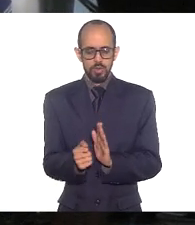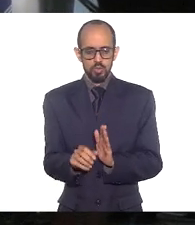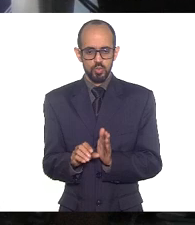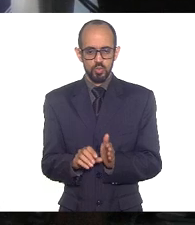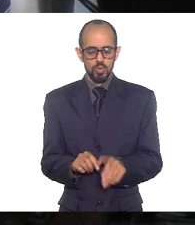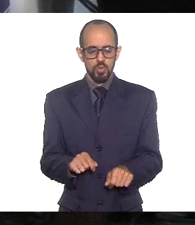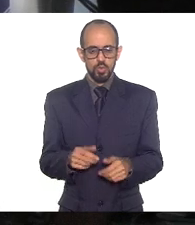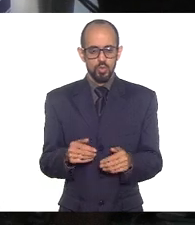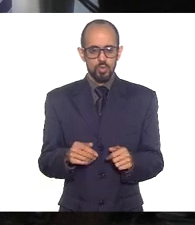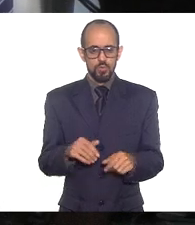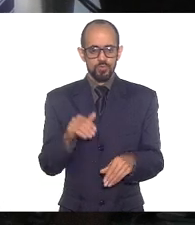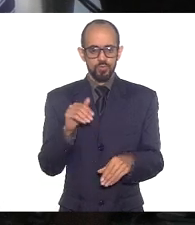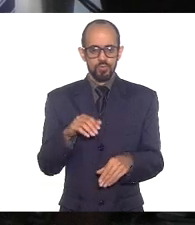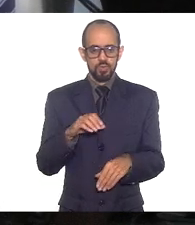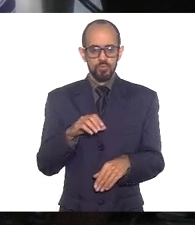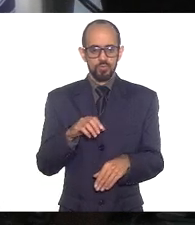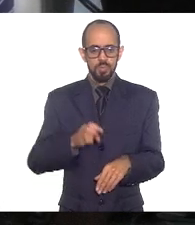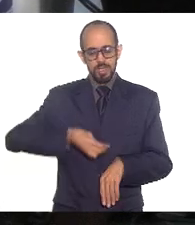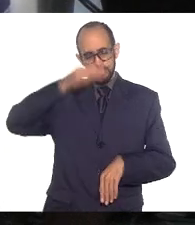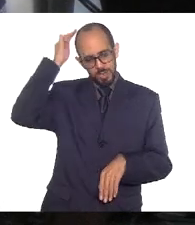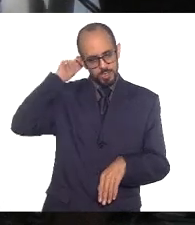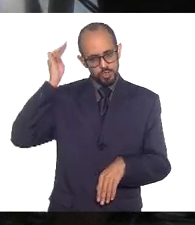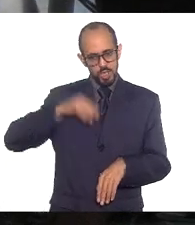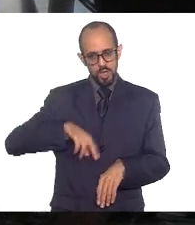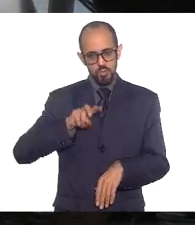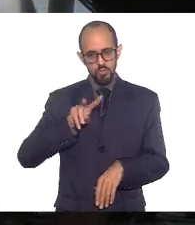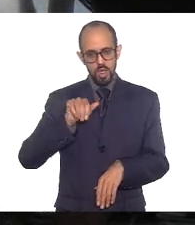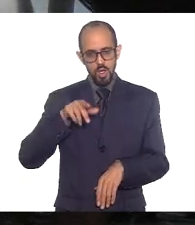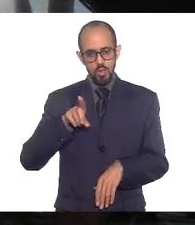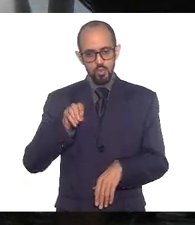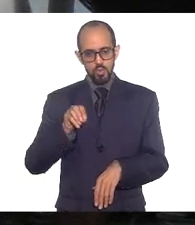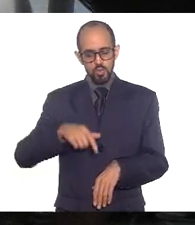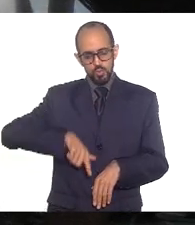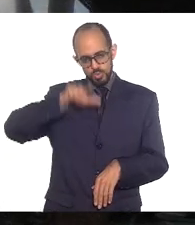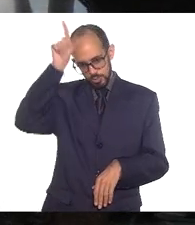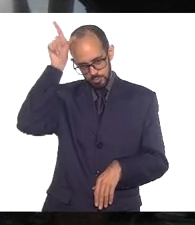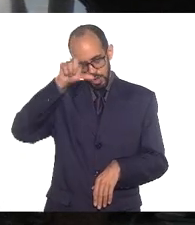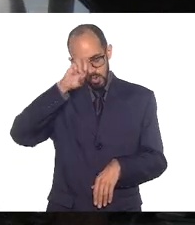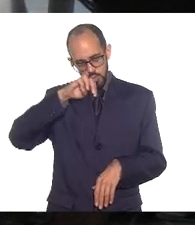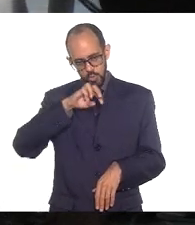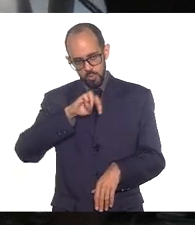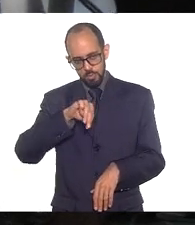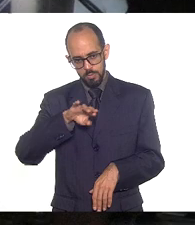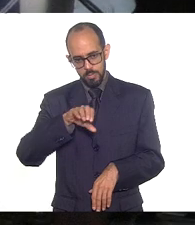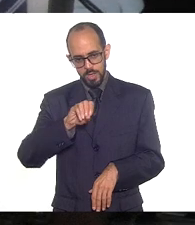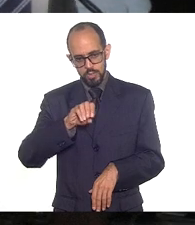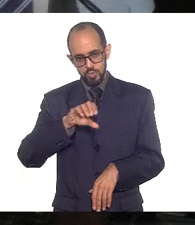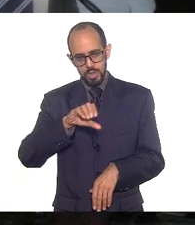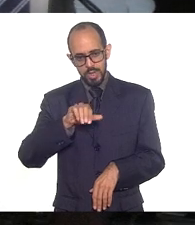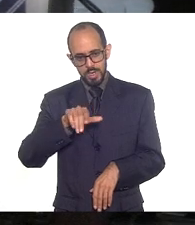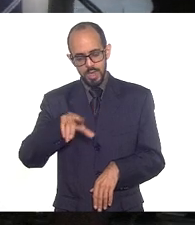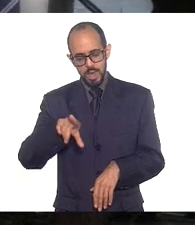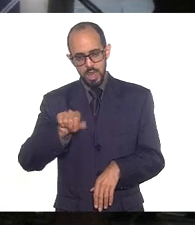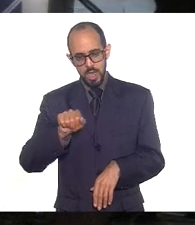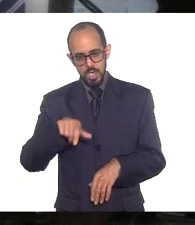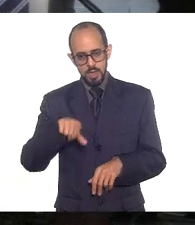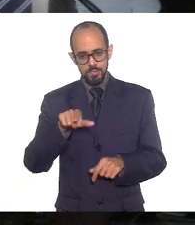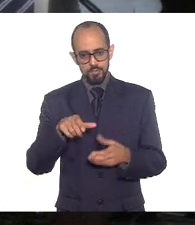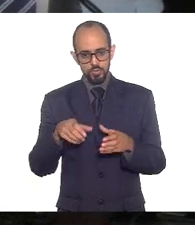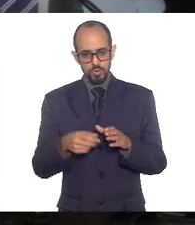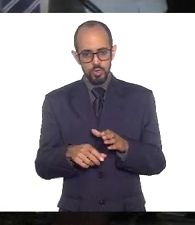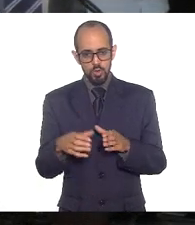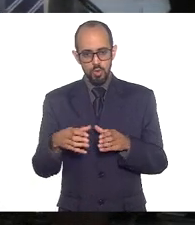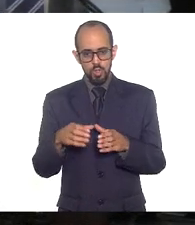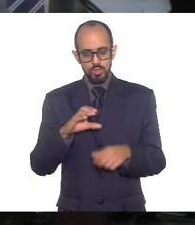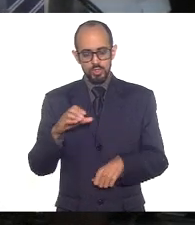Márcio Pacheco volto seasonal de Carvalho Luiz Paulo Márcio canela Penedo de pareceres das comissões com estão